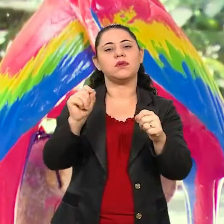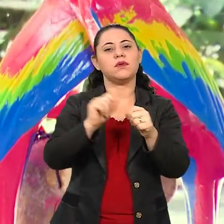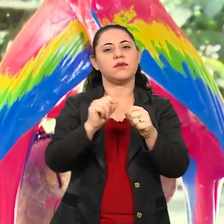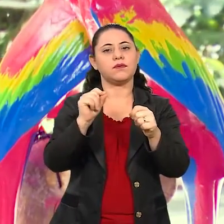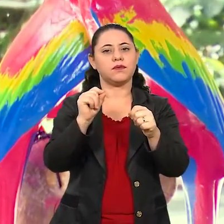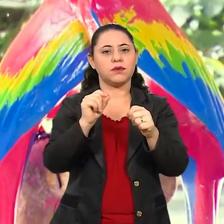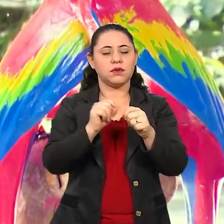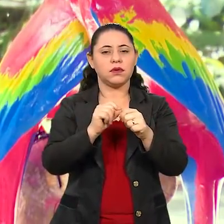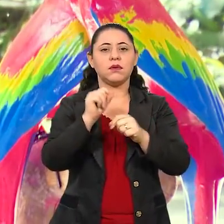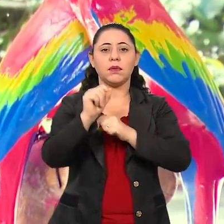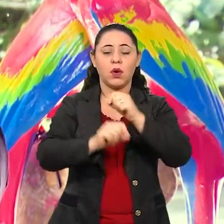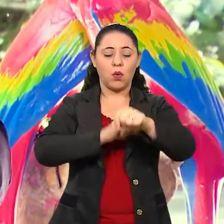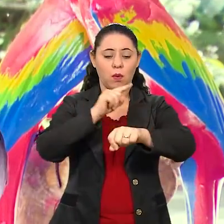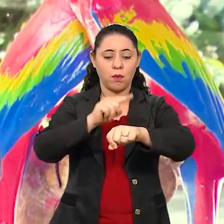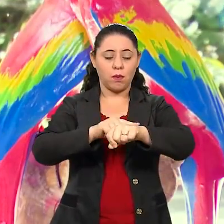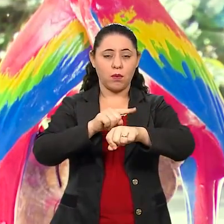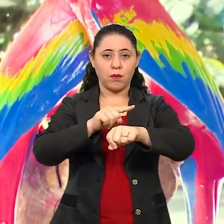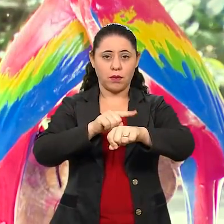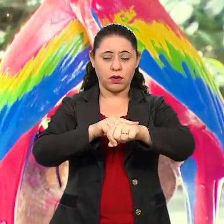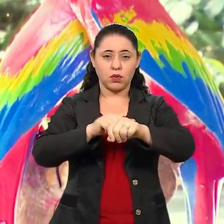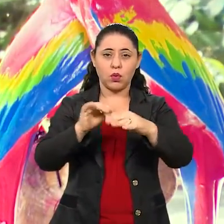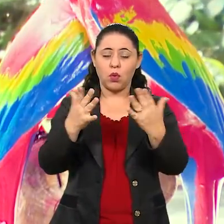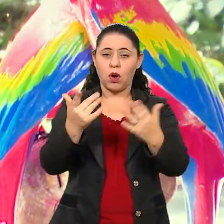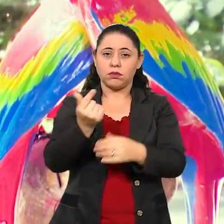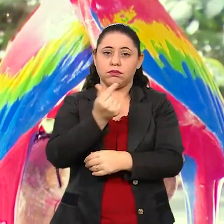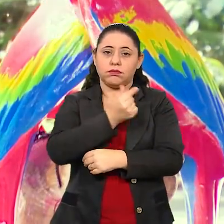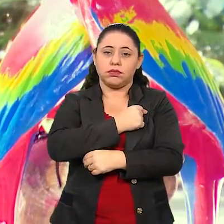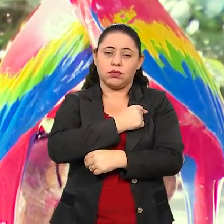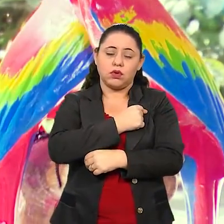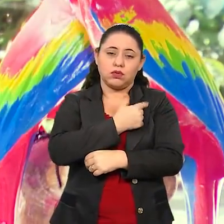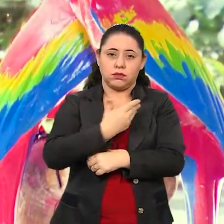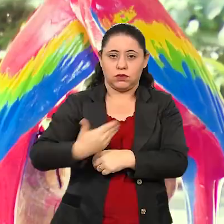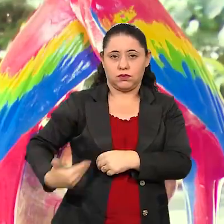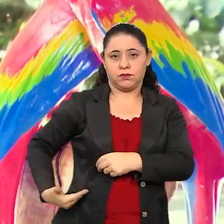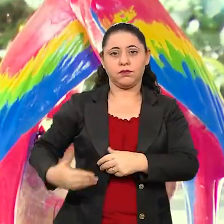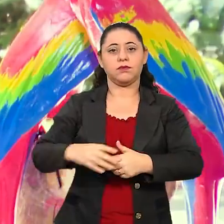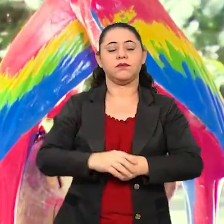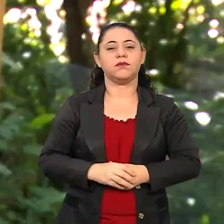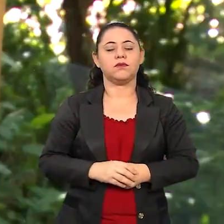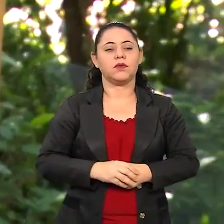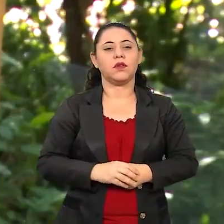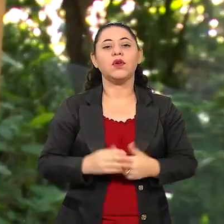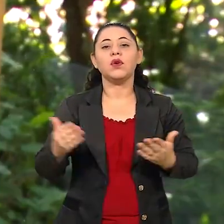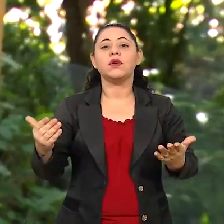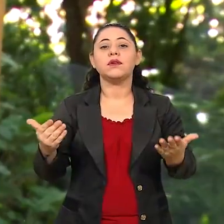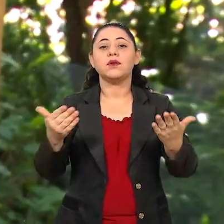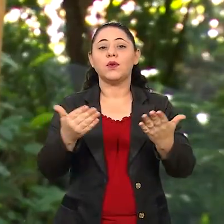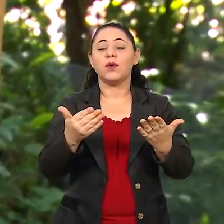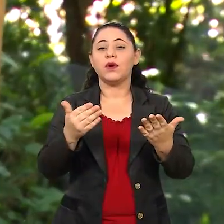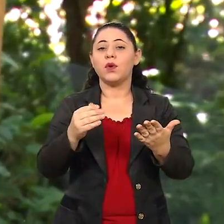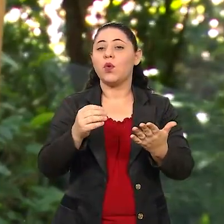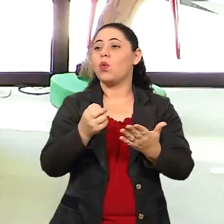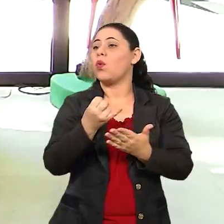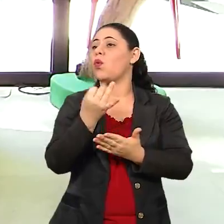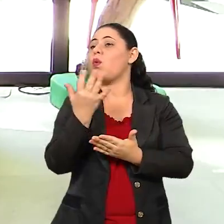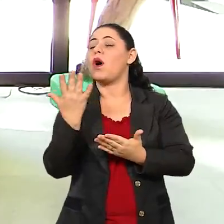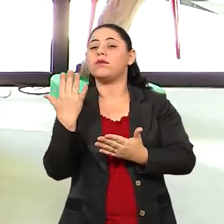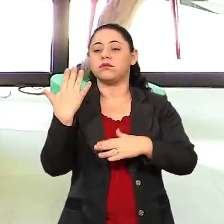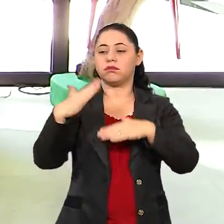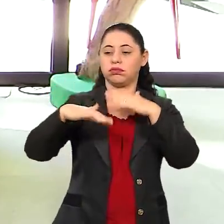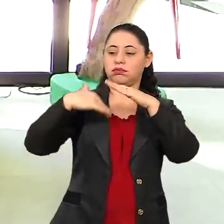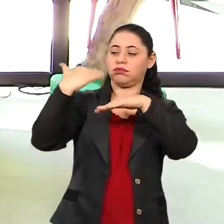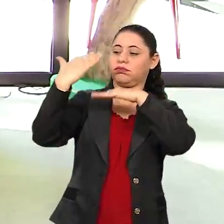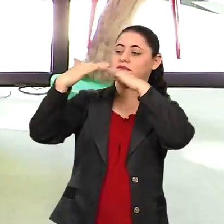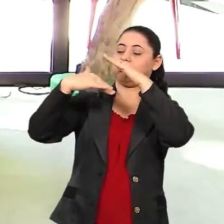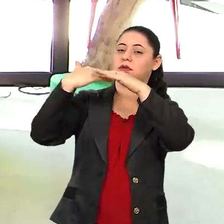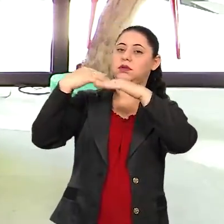que foram necessárias para esse momento ali quando nós Assumimos o governo e nesse cenário Governador Quais foram